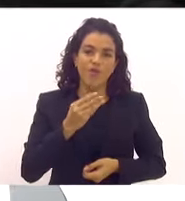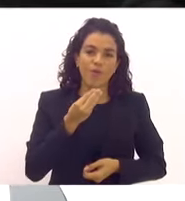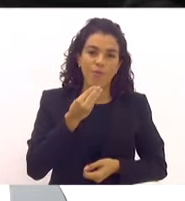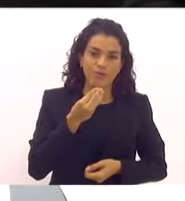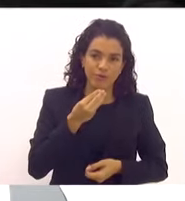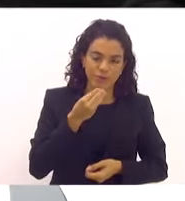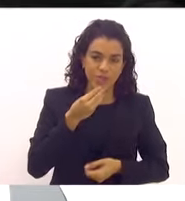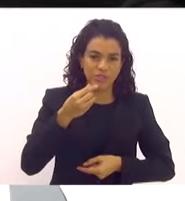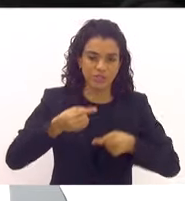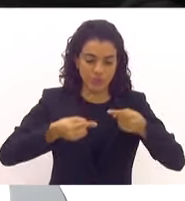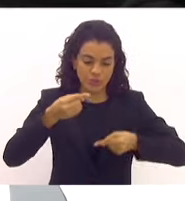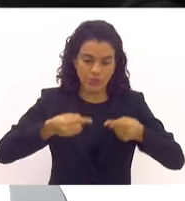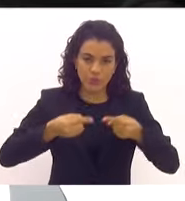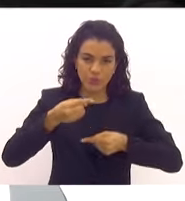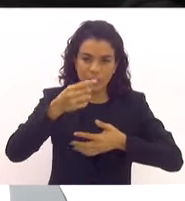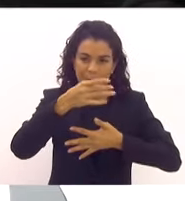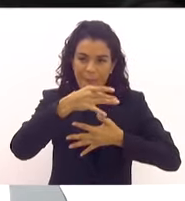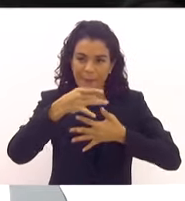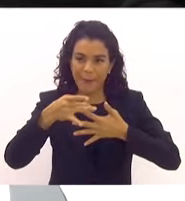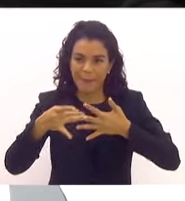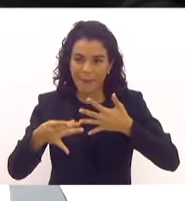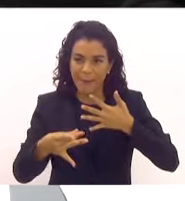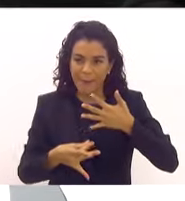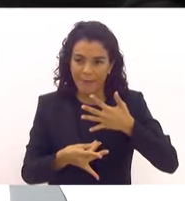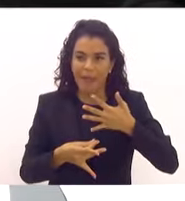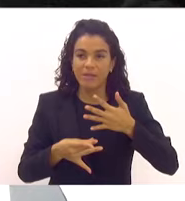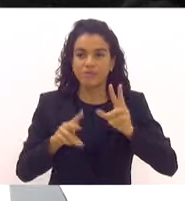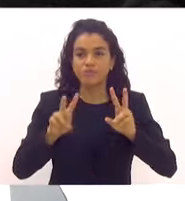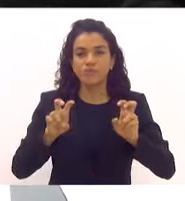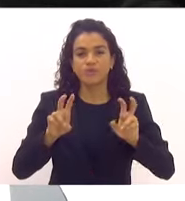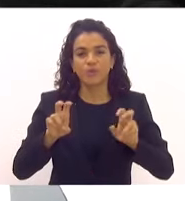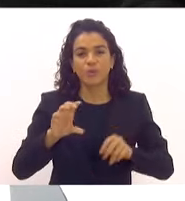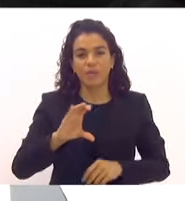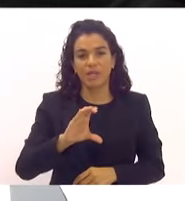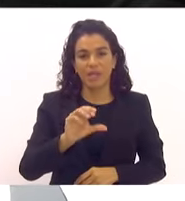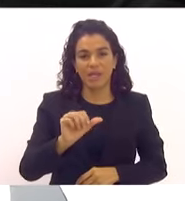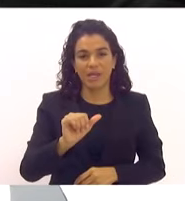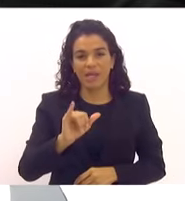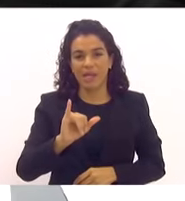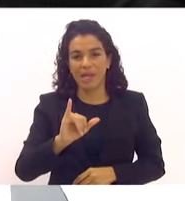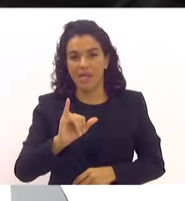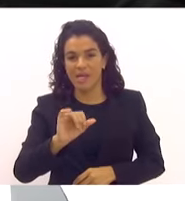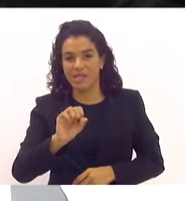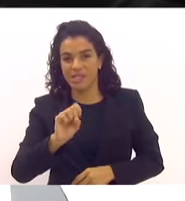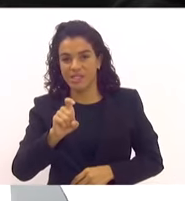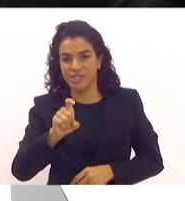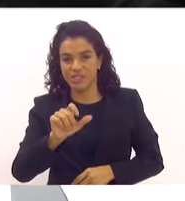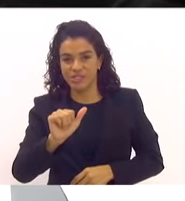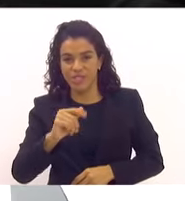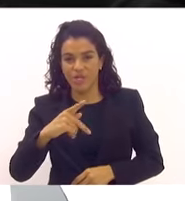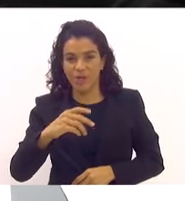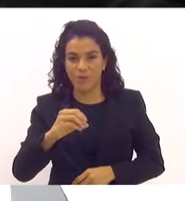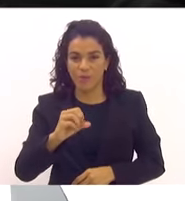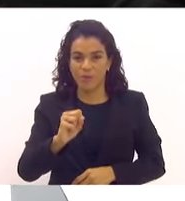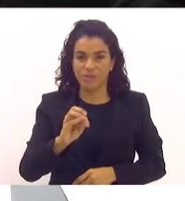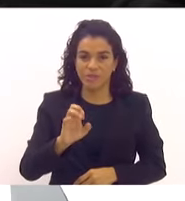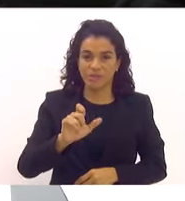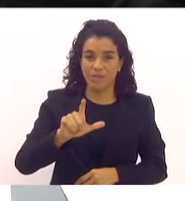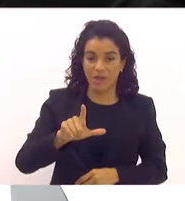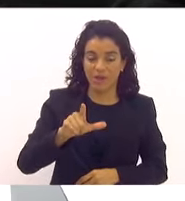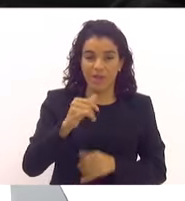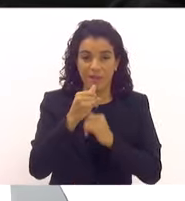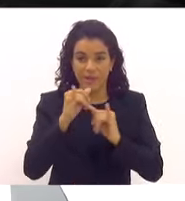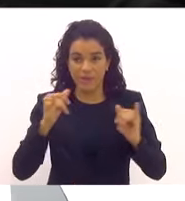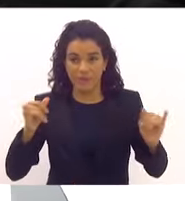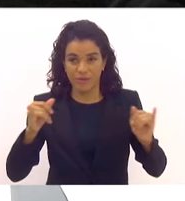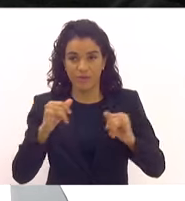discutir profundamente a caixa postal eletrônica através da Lei 7.504, de